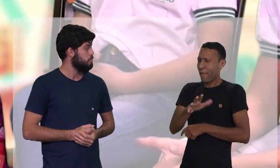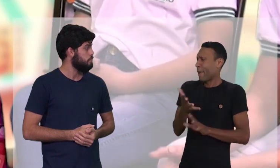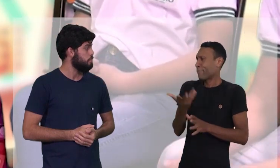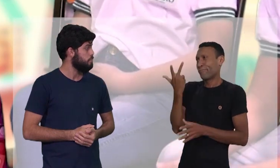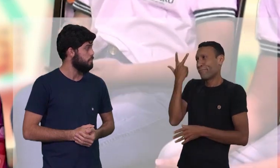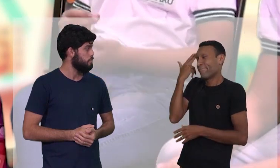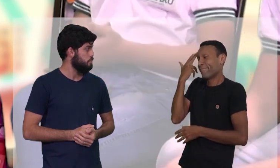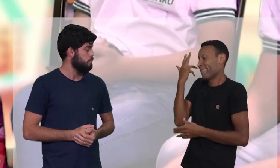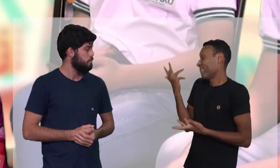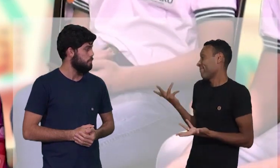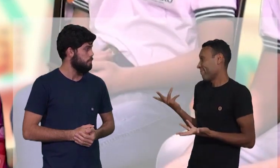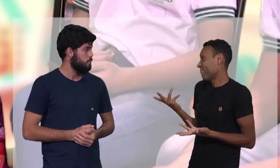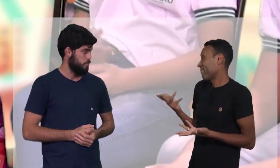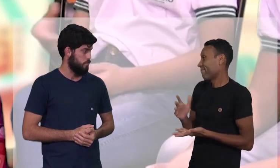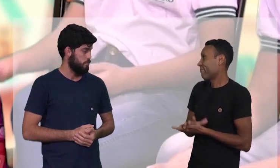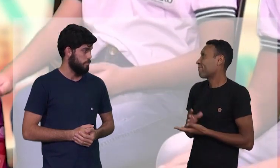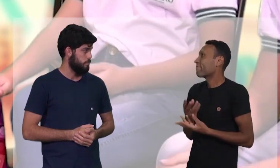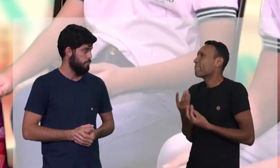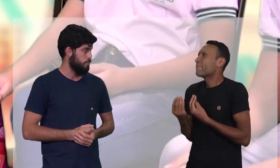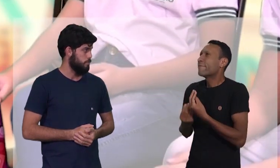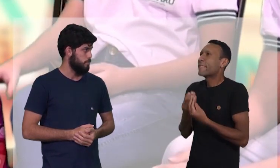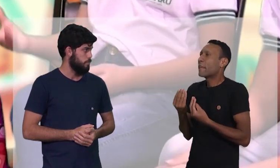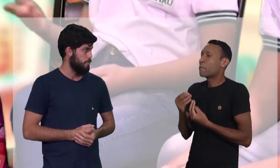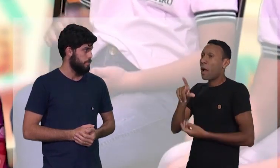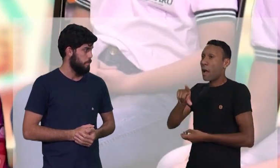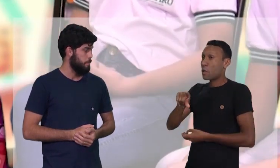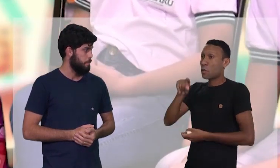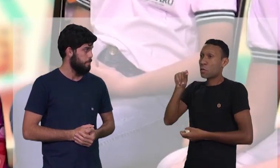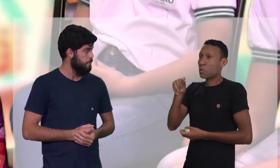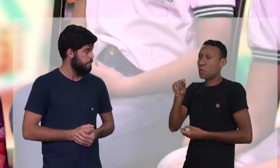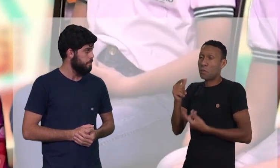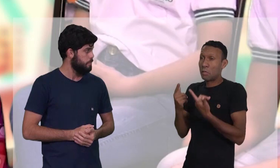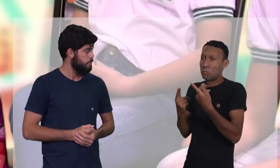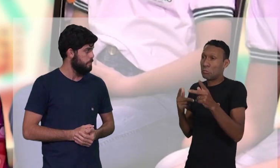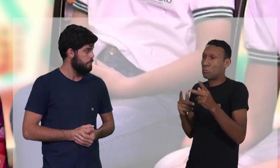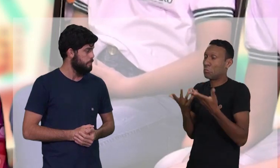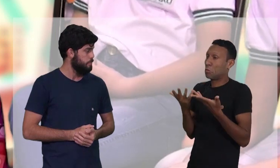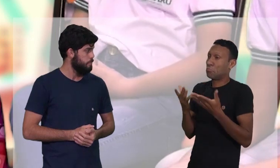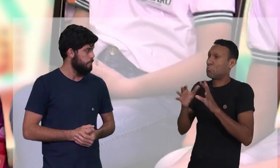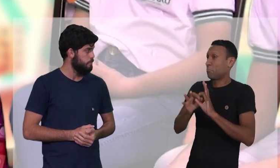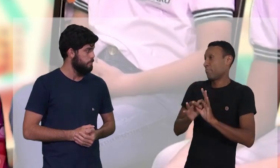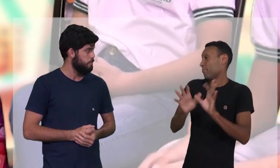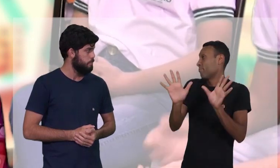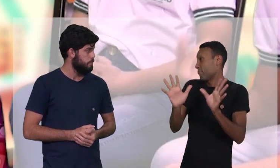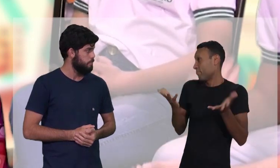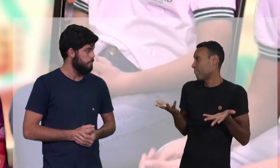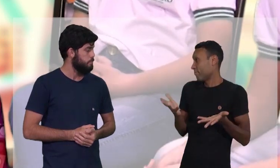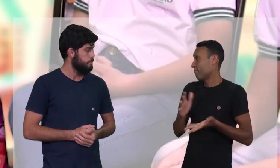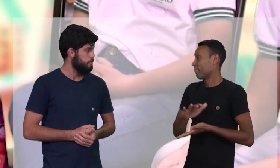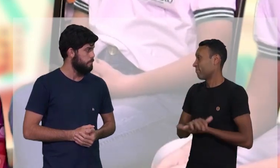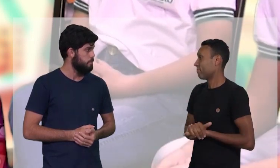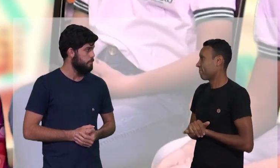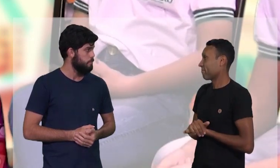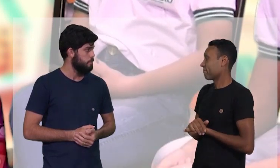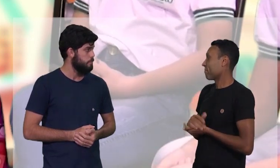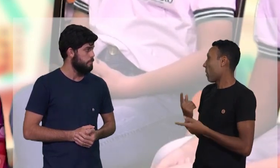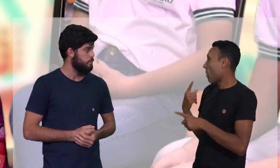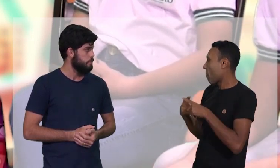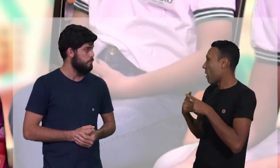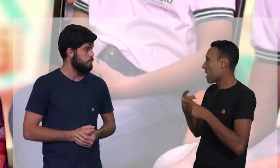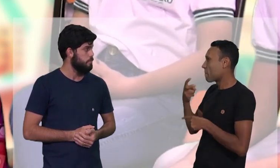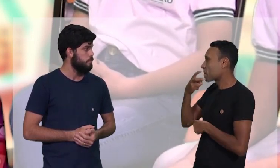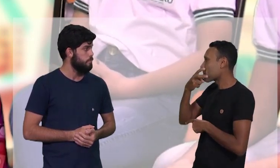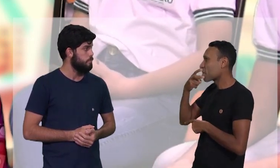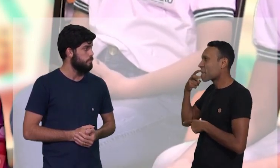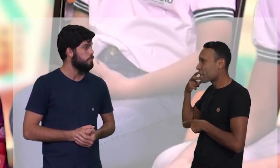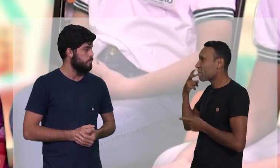como é que eu posso dizer? A escolha dela, né? Ela decidiu fazer isso. Eu coloquei o aparelho recentemente e